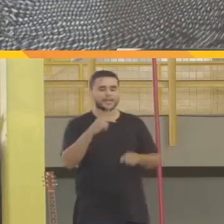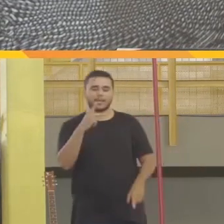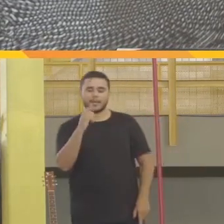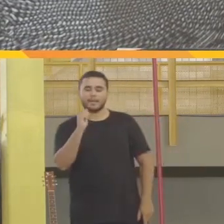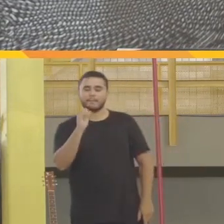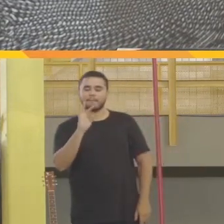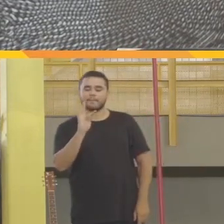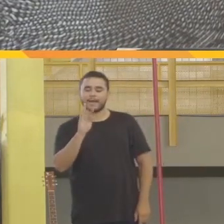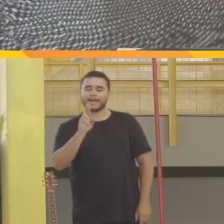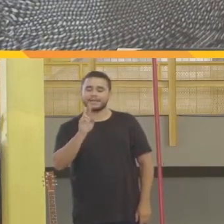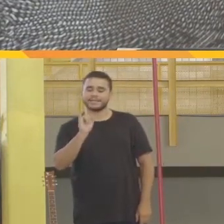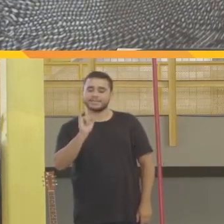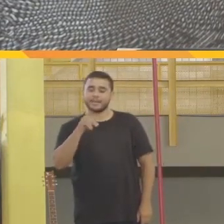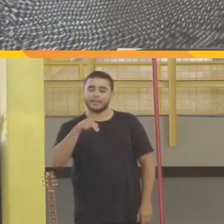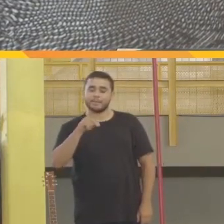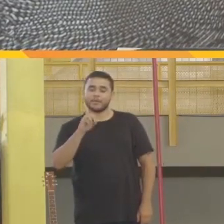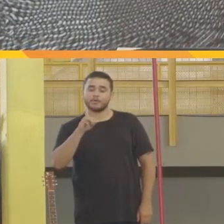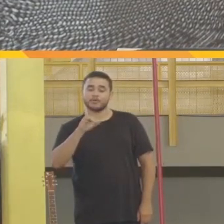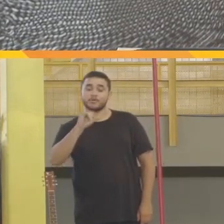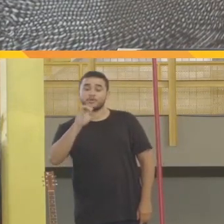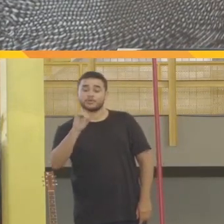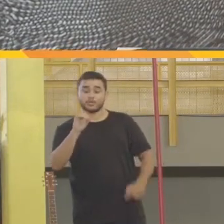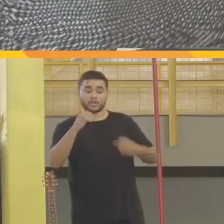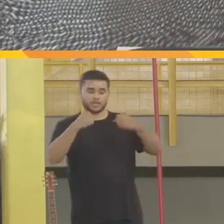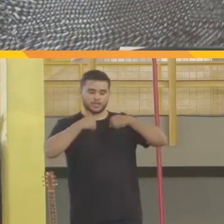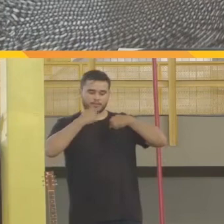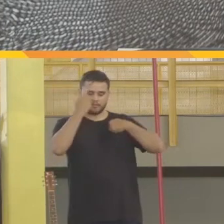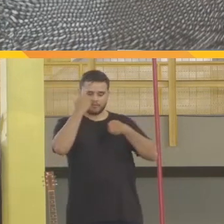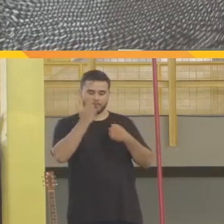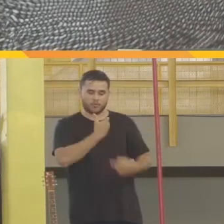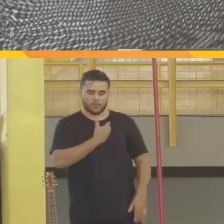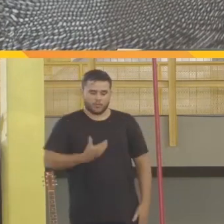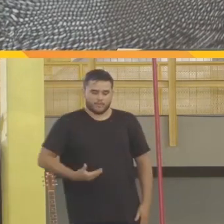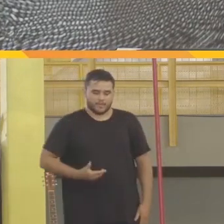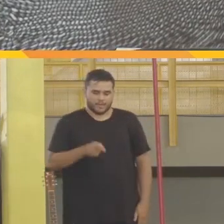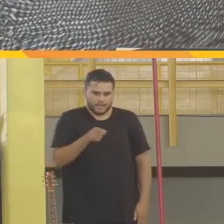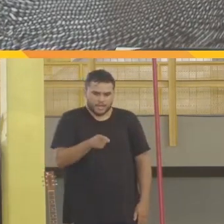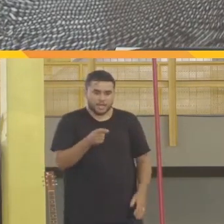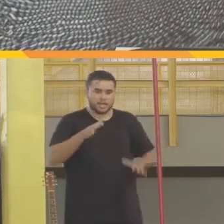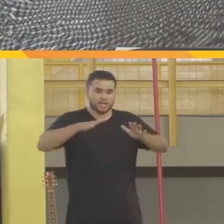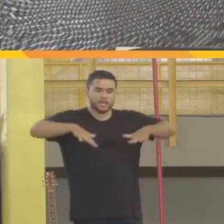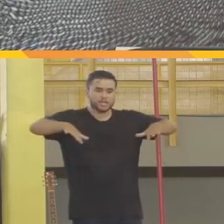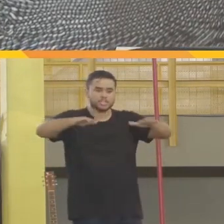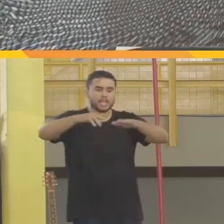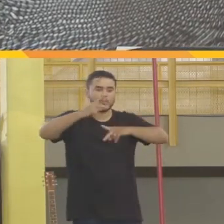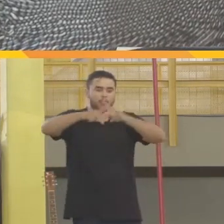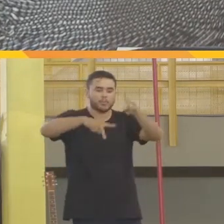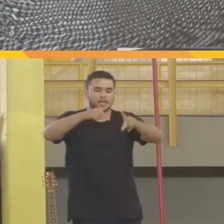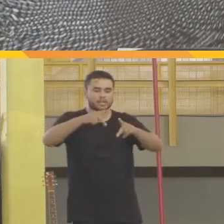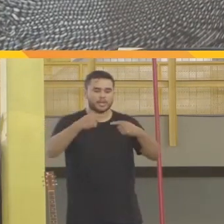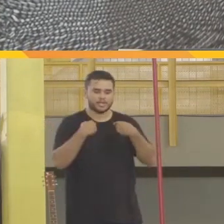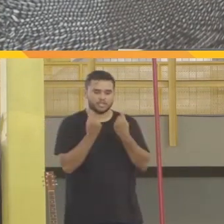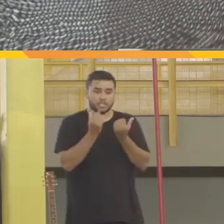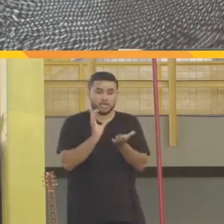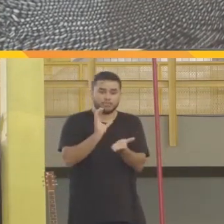patrimonialista. Ele é patrimonialista porque ele faz uso da coisa pública para atender interesses